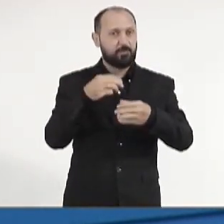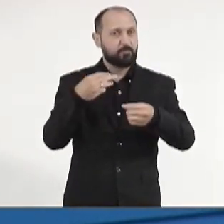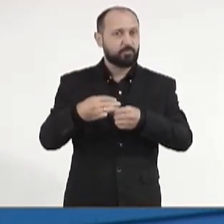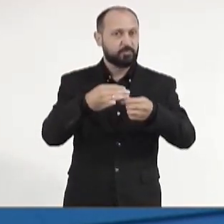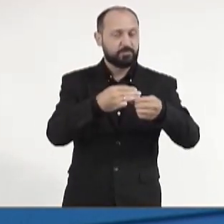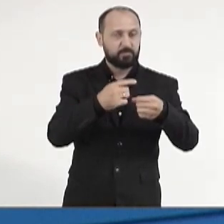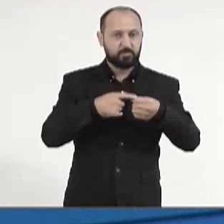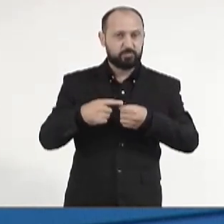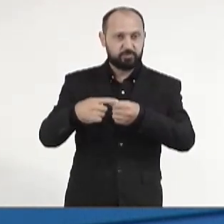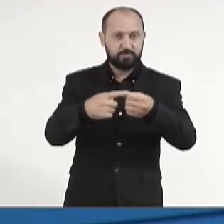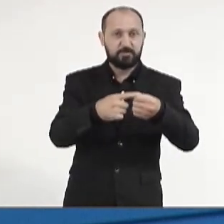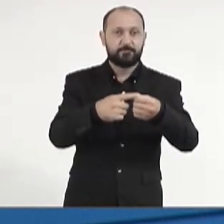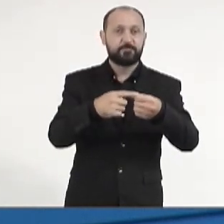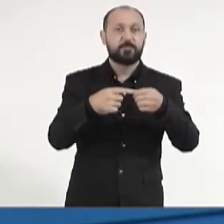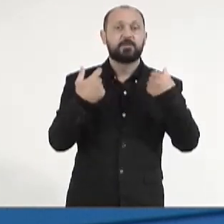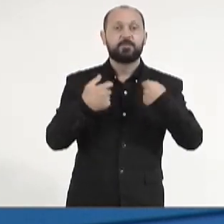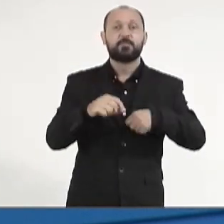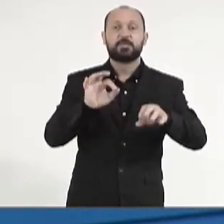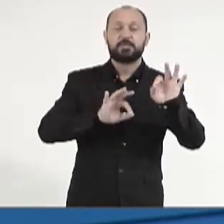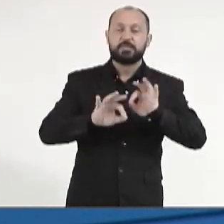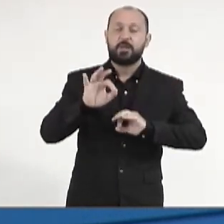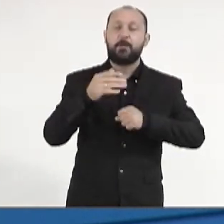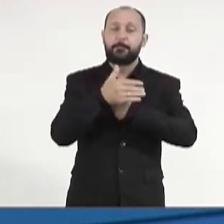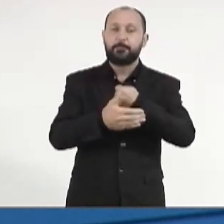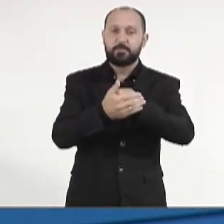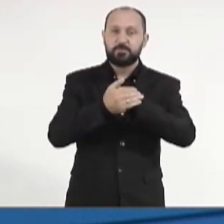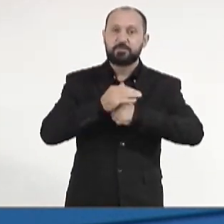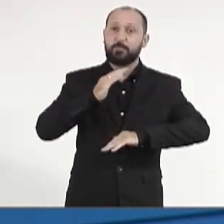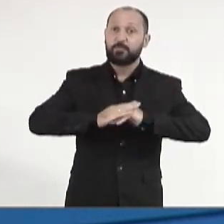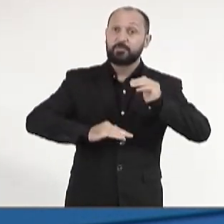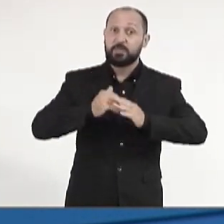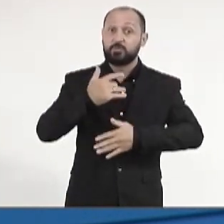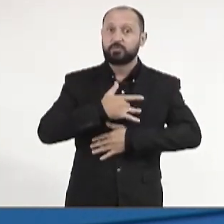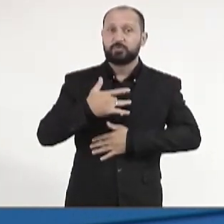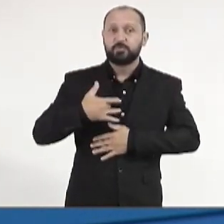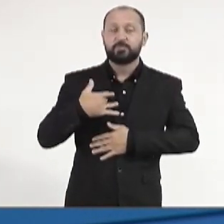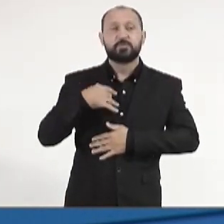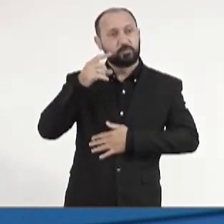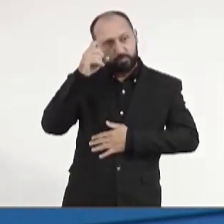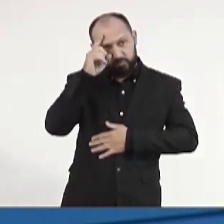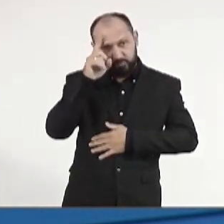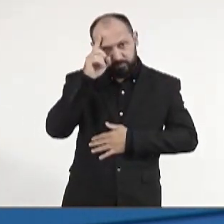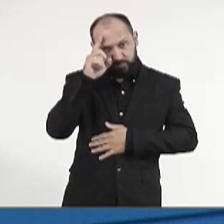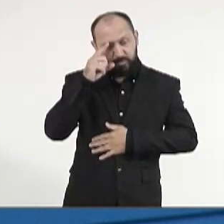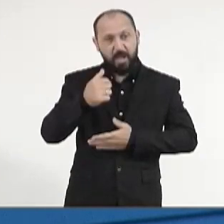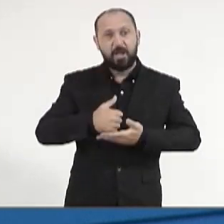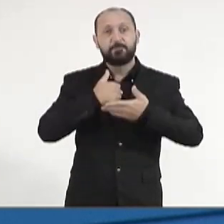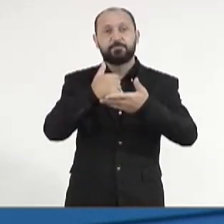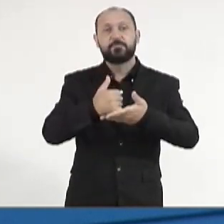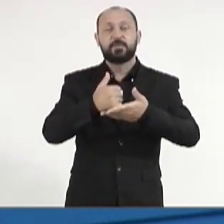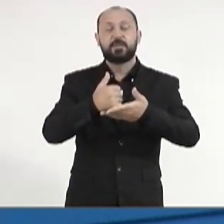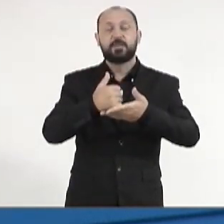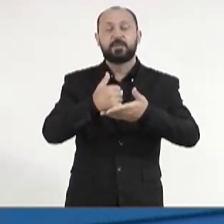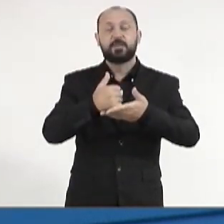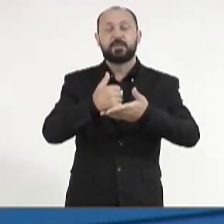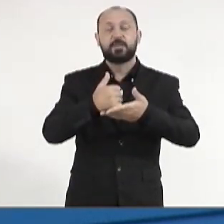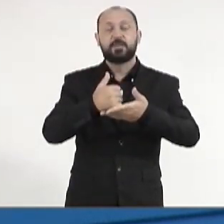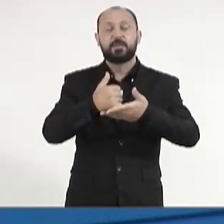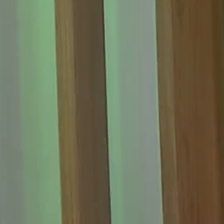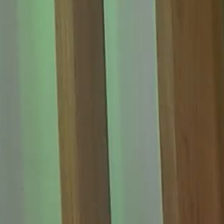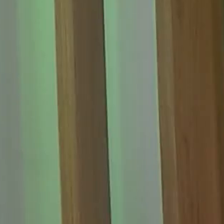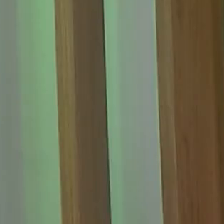nos municípios do interior, e nós precisamos proteger esses profissionais de saúde que estão no dia a dia ajudando a salvar